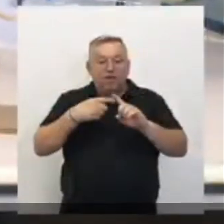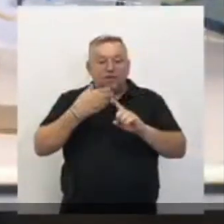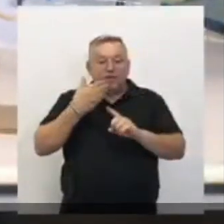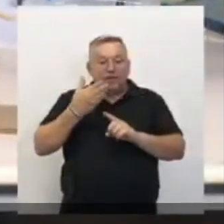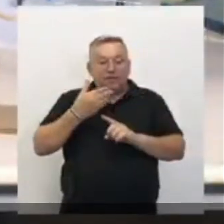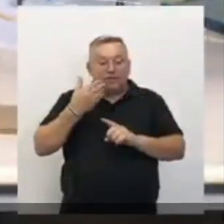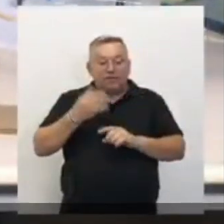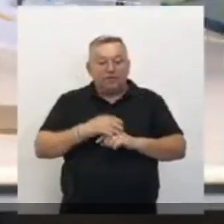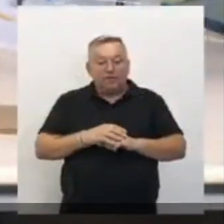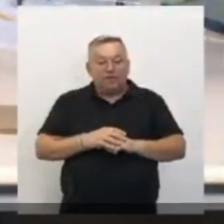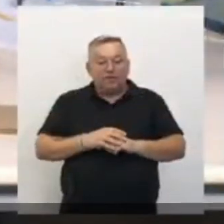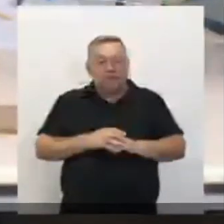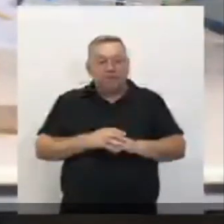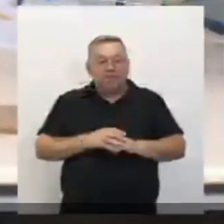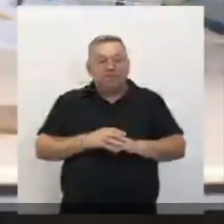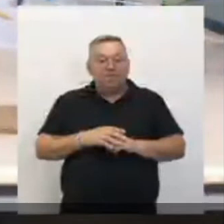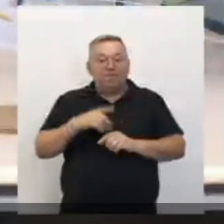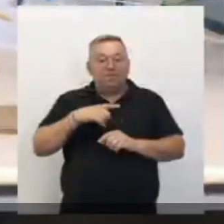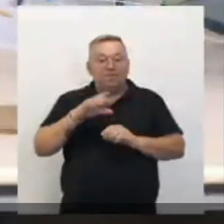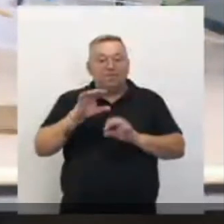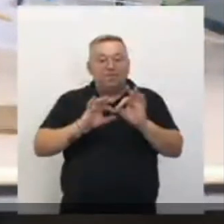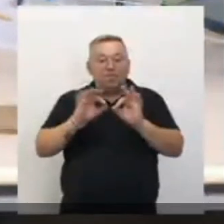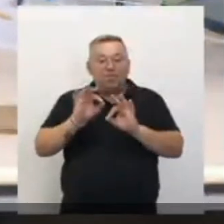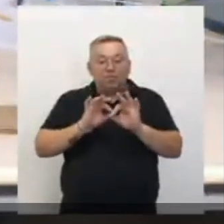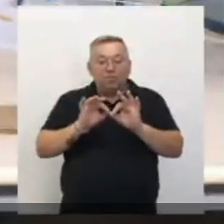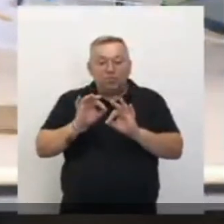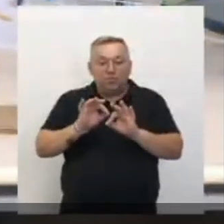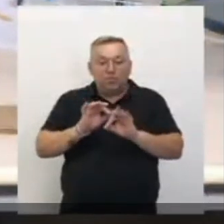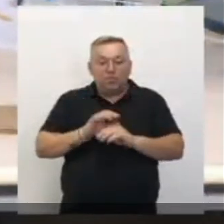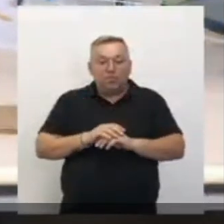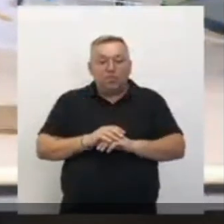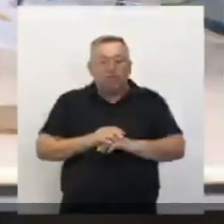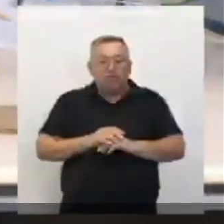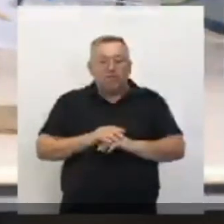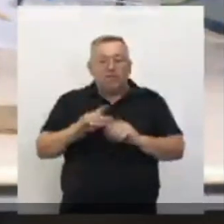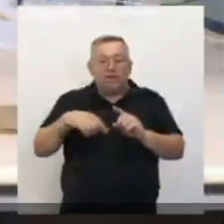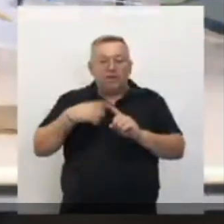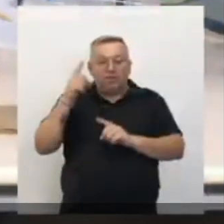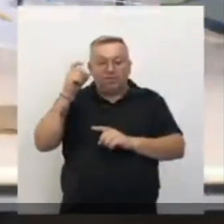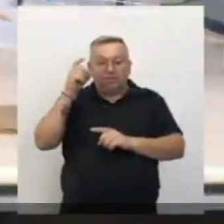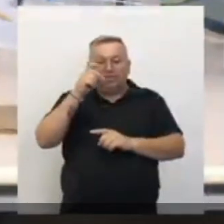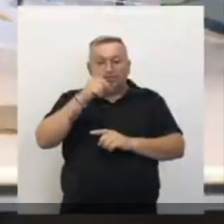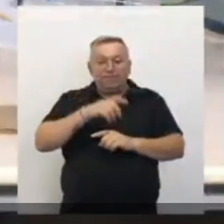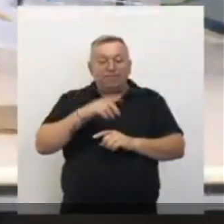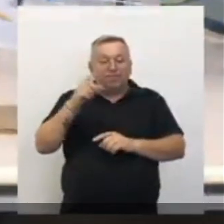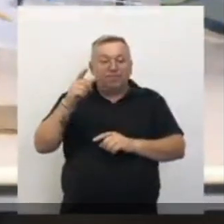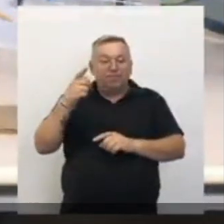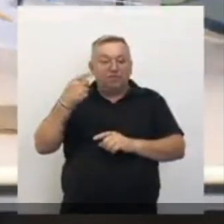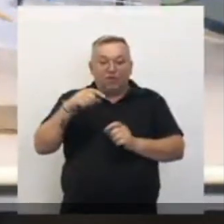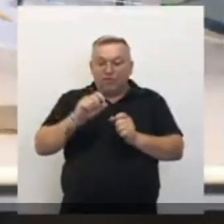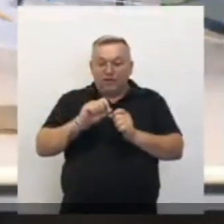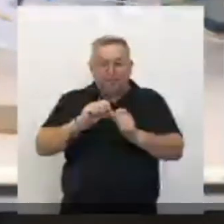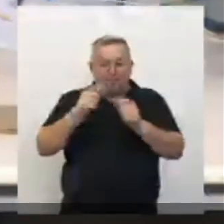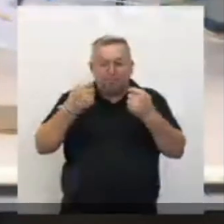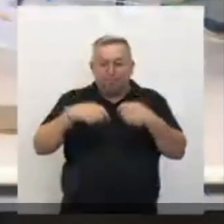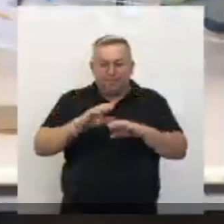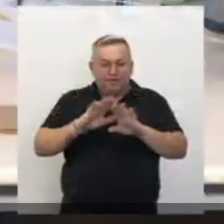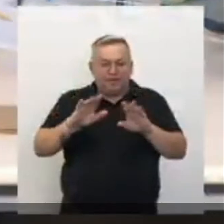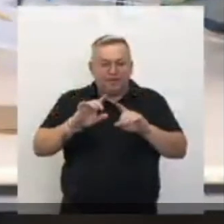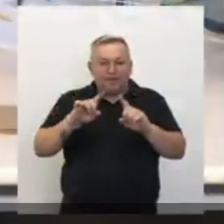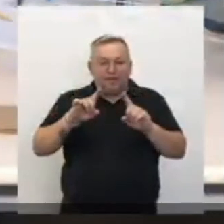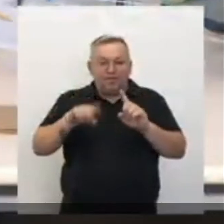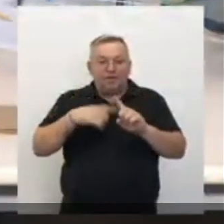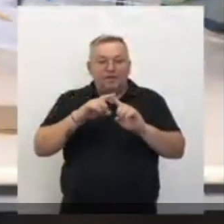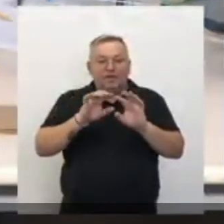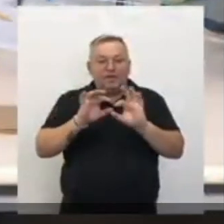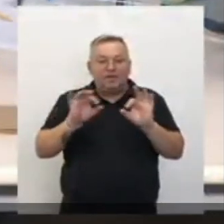podem ver mais fácil, né? Então esse movimento de pinça, ele aqui é um pouquinho mais complexo. Se vocês não quiserem fazer, ele é bem mais simples,